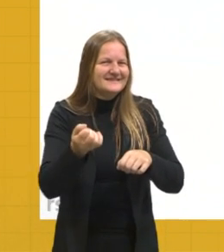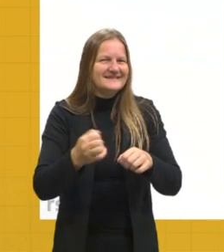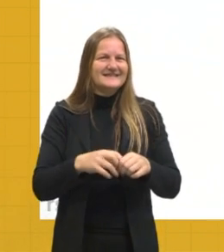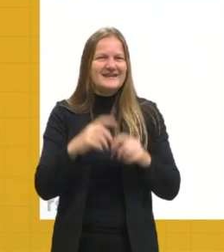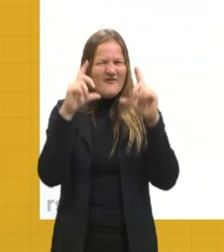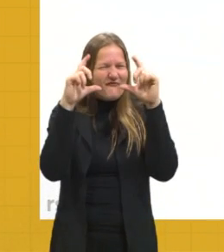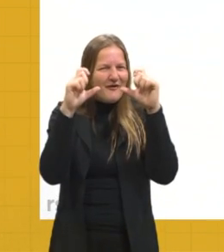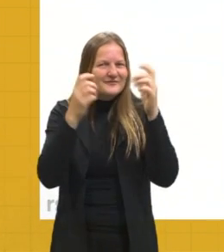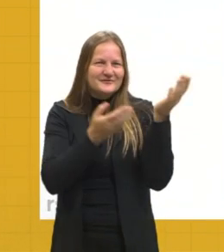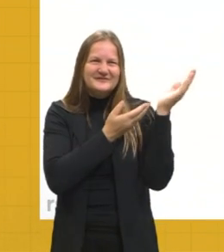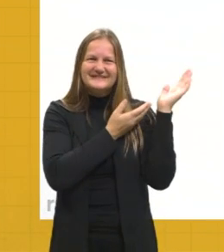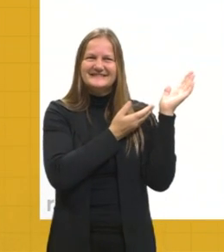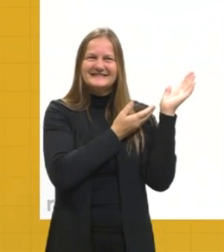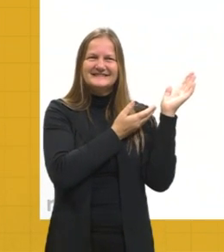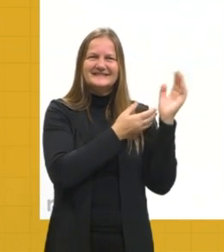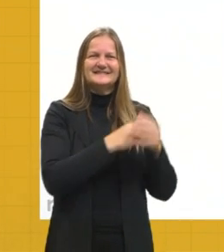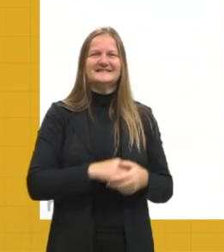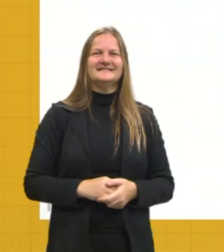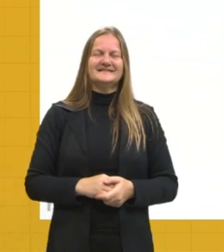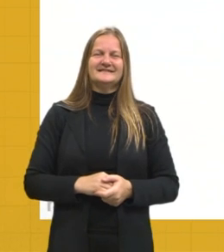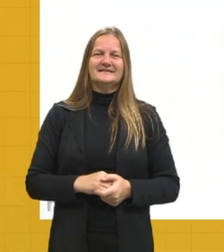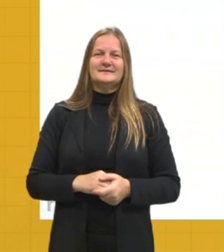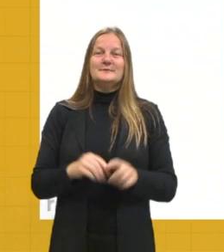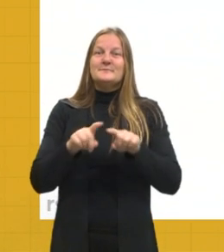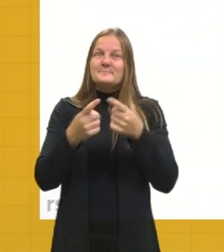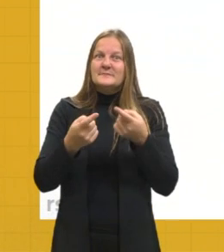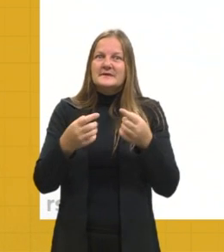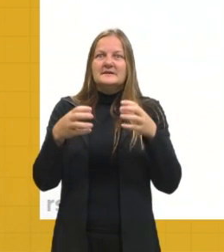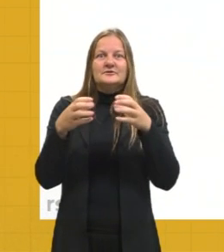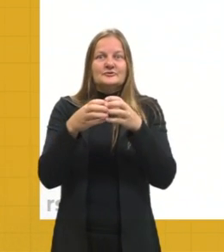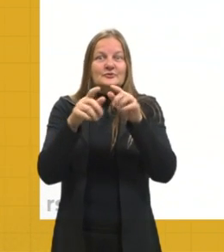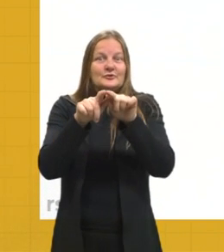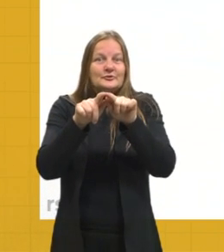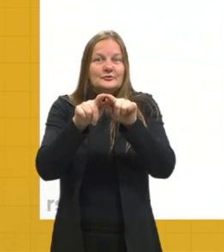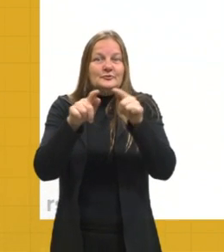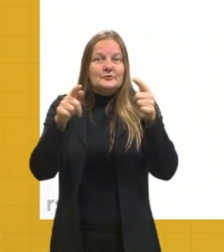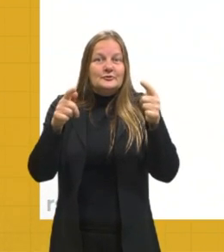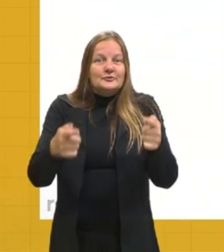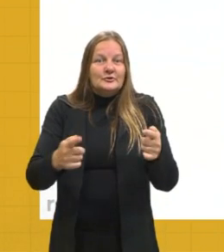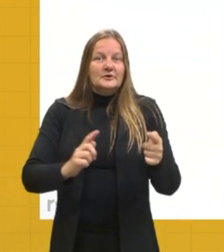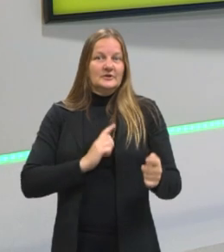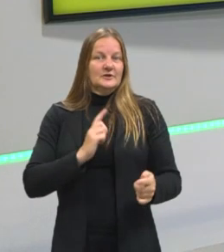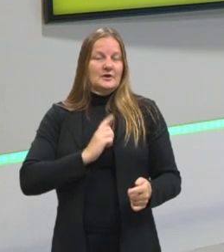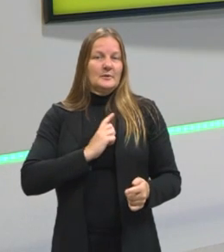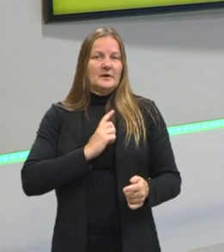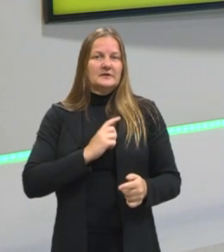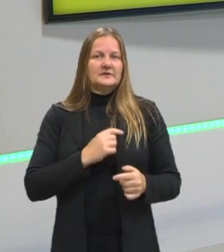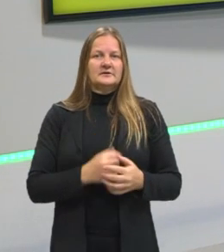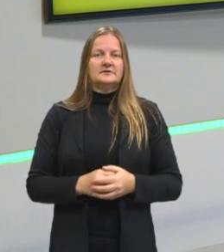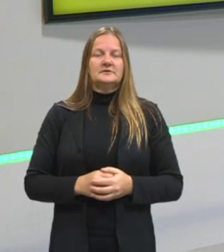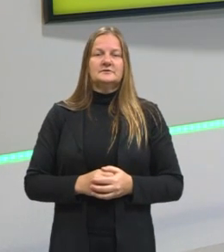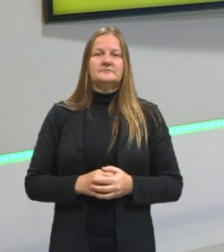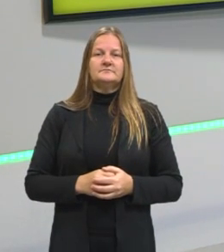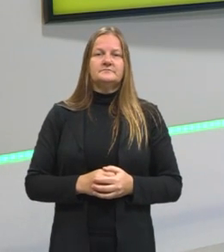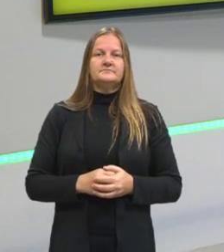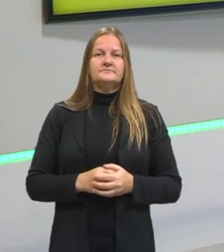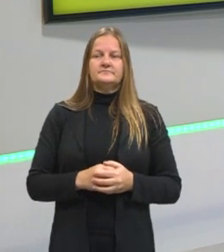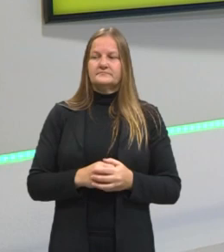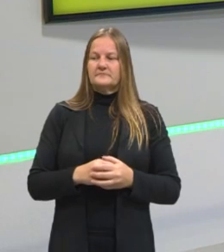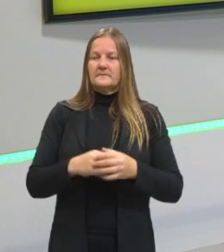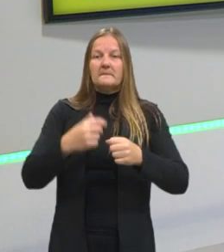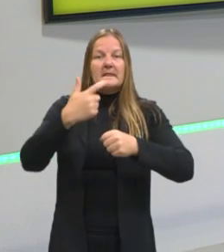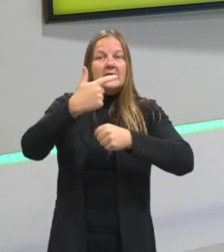encontrei para ilustrar para vocês. Mas a nossa gramática, o nosso léxico, ele é composto como se fosse um